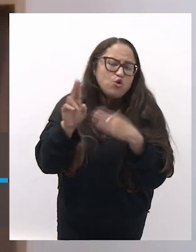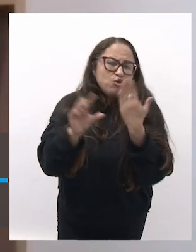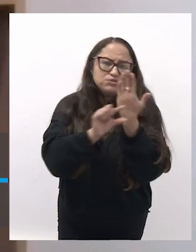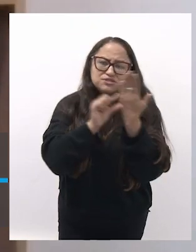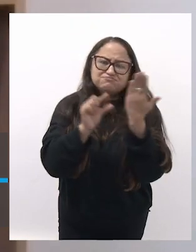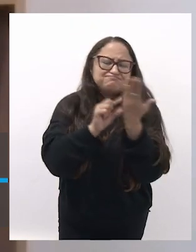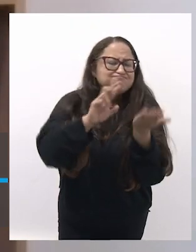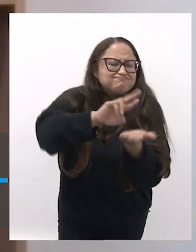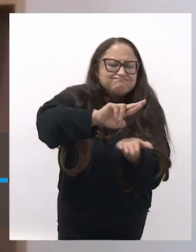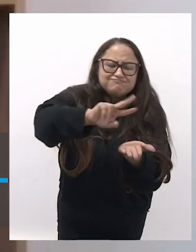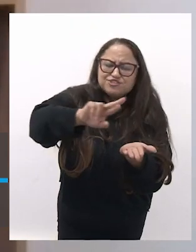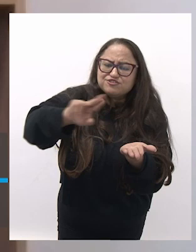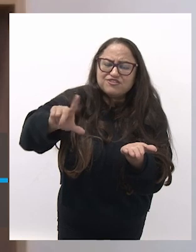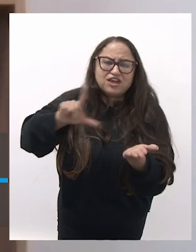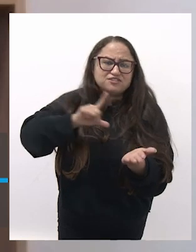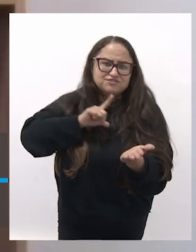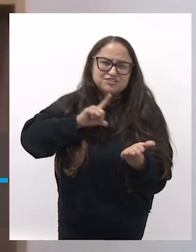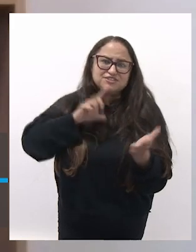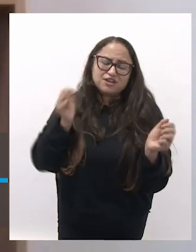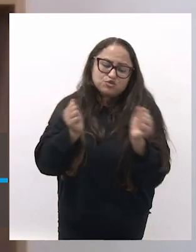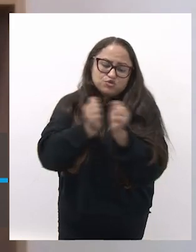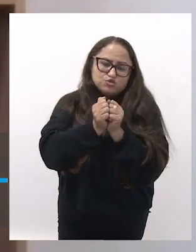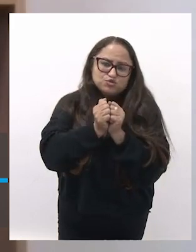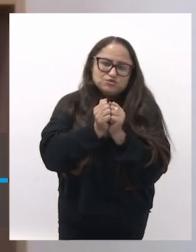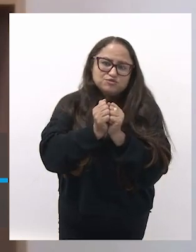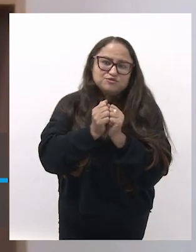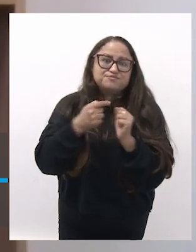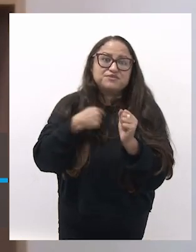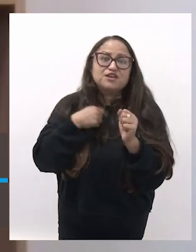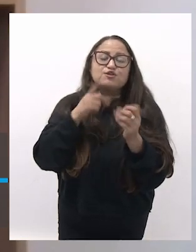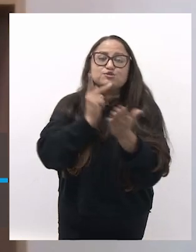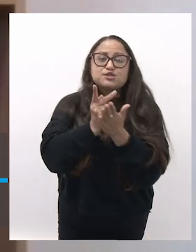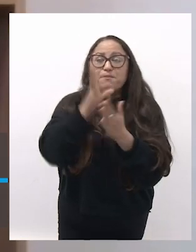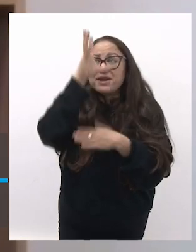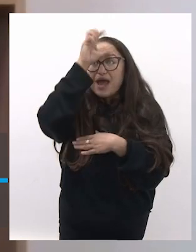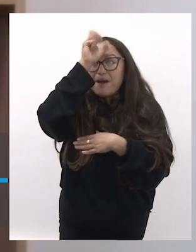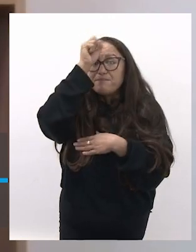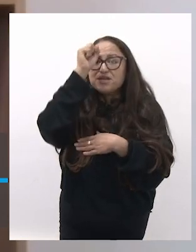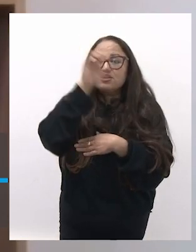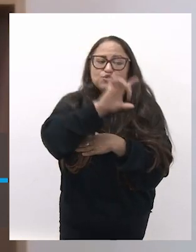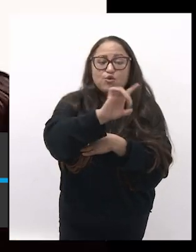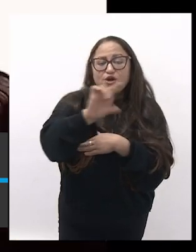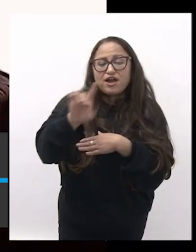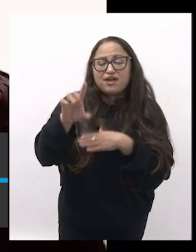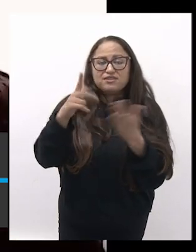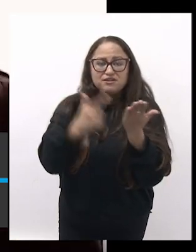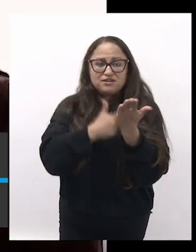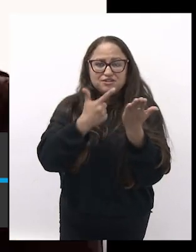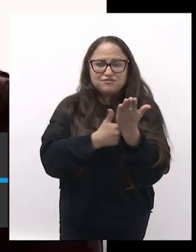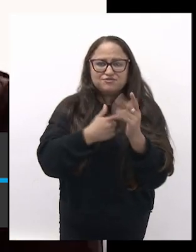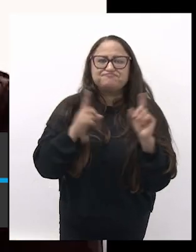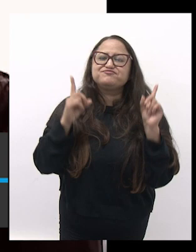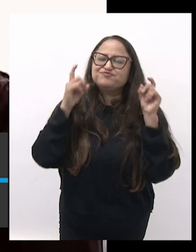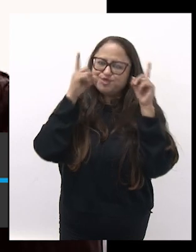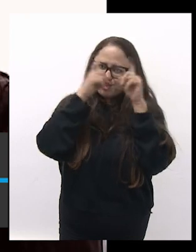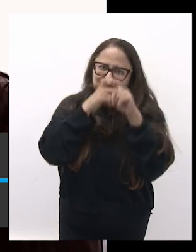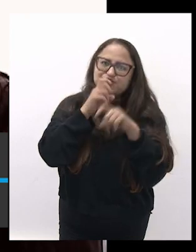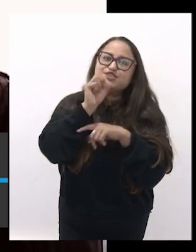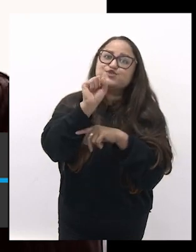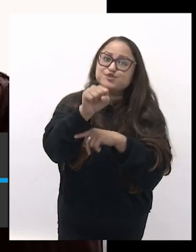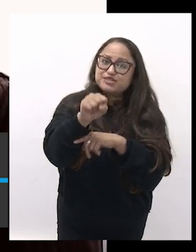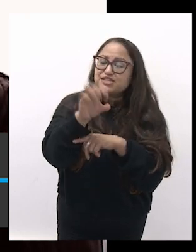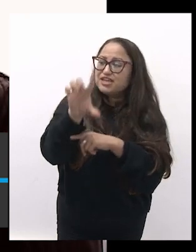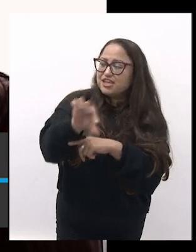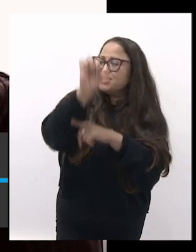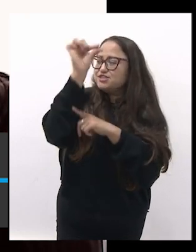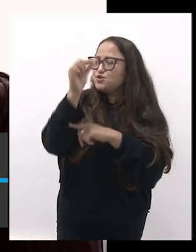né? E eu aprendo com cada um desses livros. Ah, que bacana. É difícil mesmo, né?